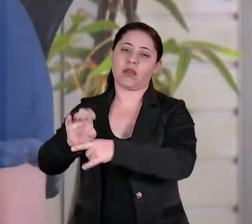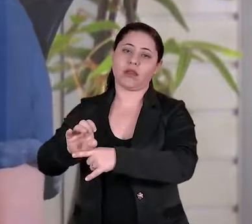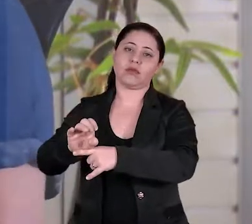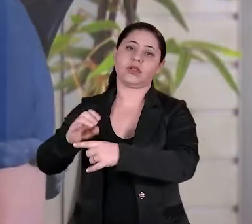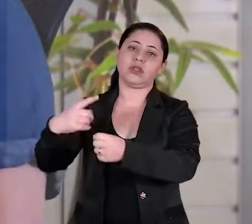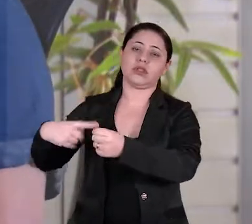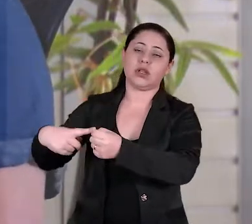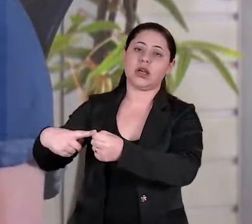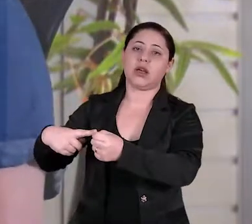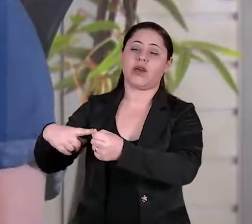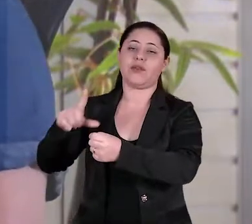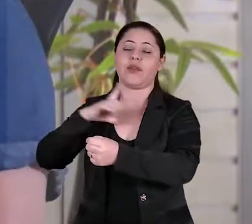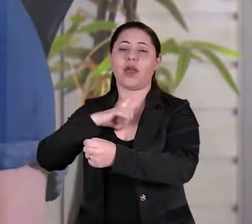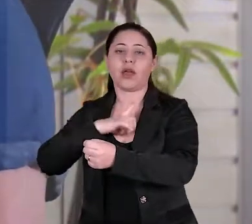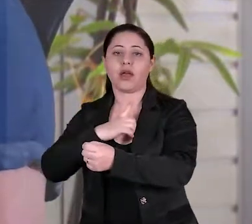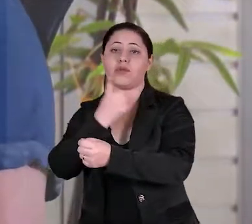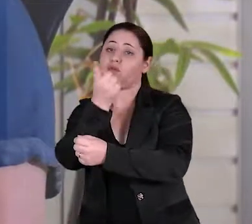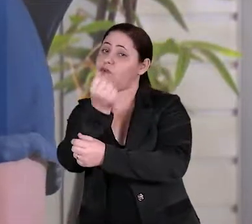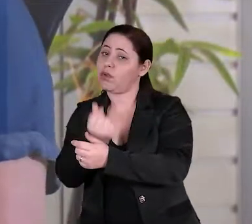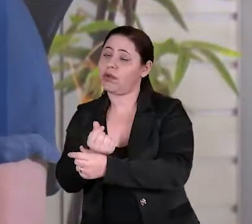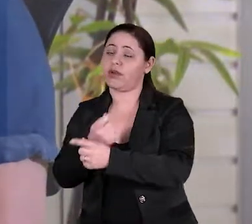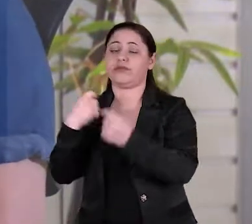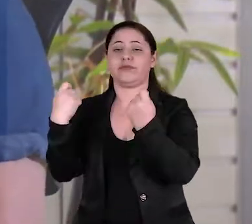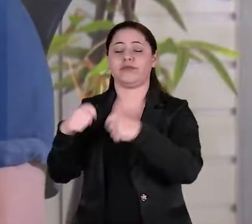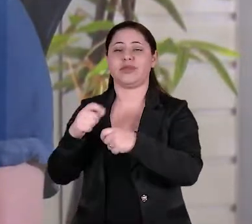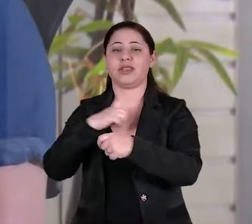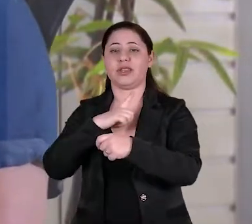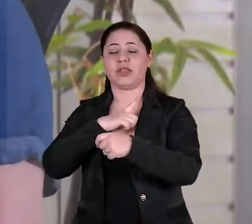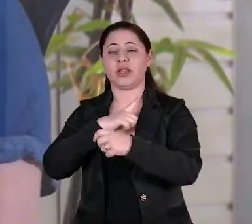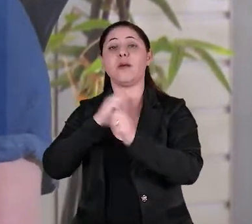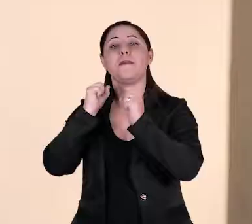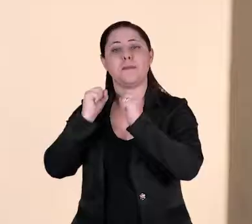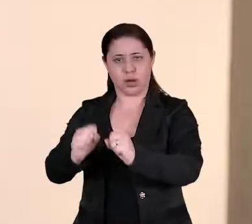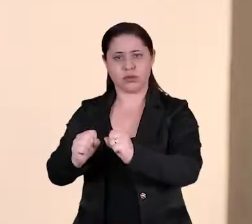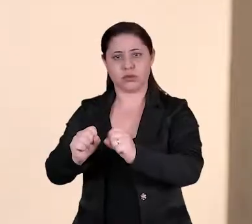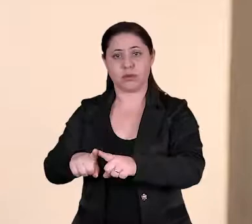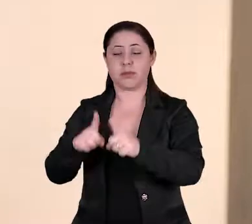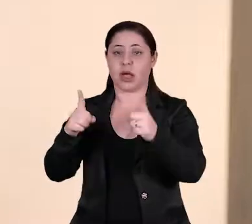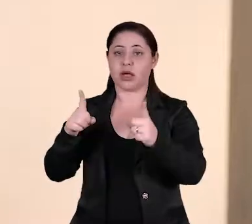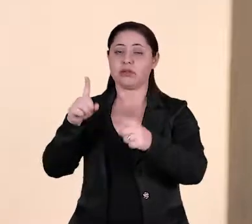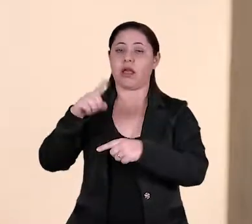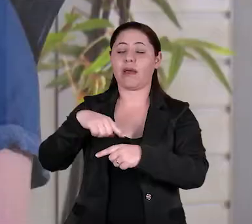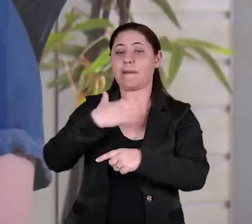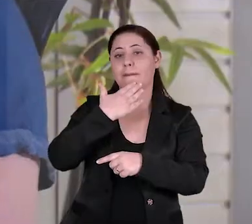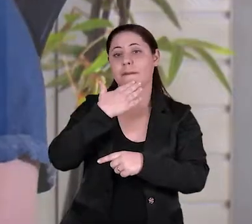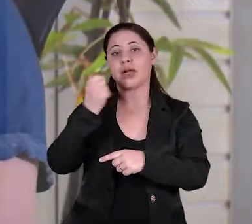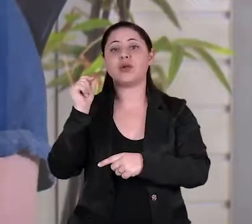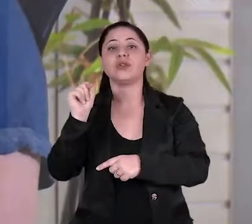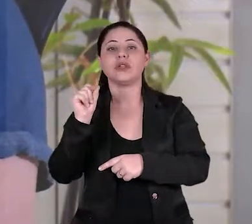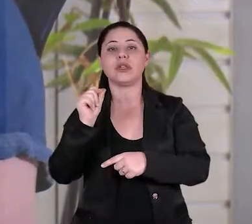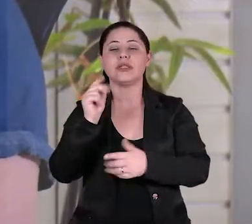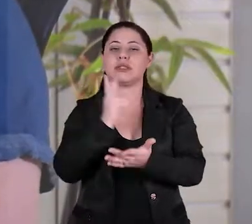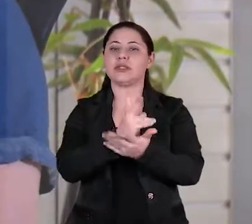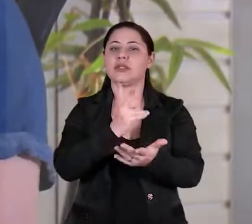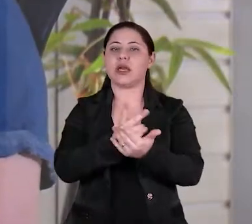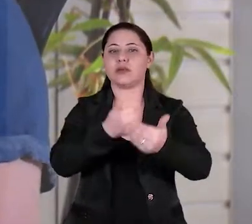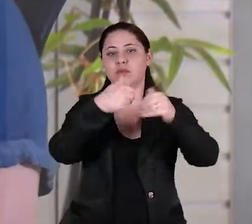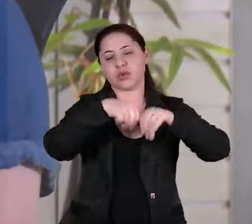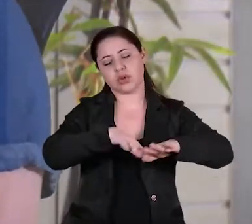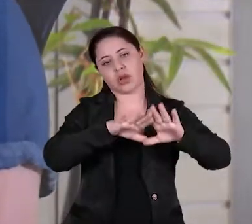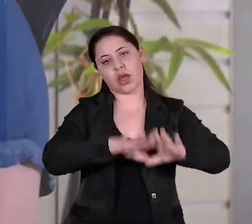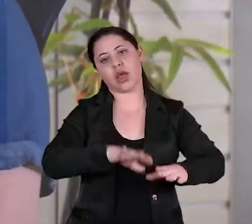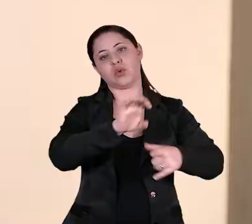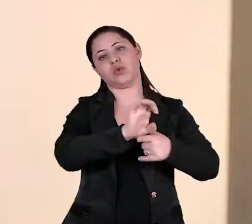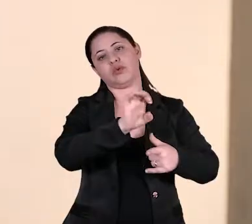requer recursos, disponibilidade. Então existe essa possibilidade sim, mas o ideal seria sempre se fazer dentro